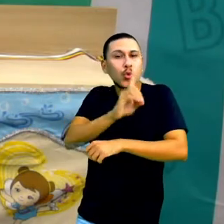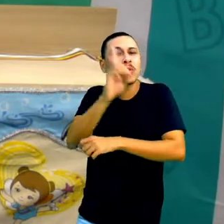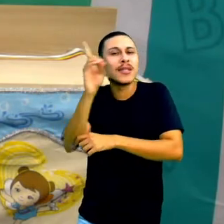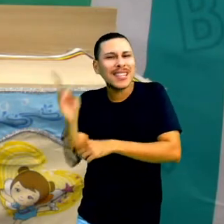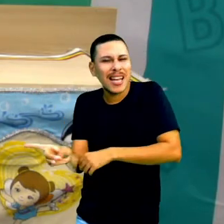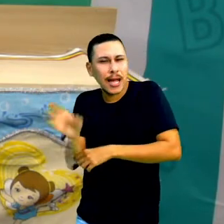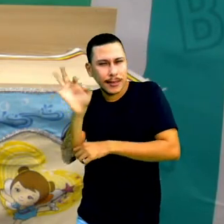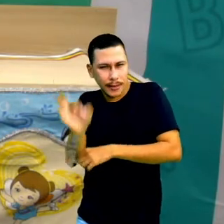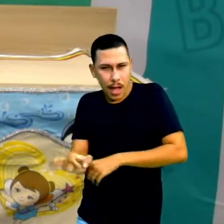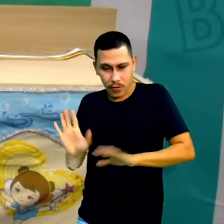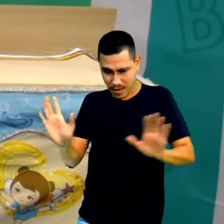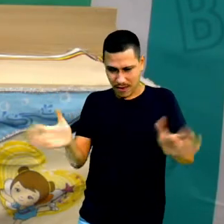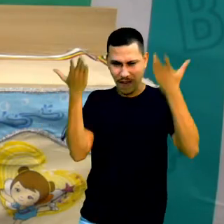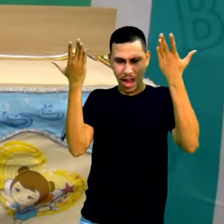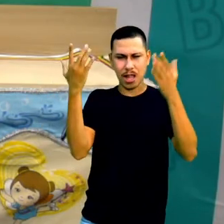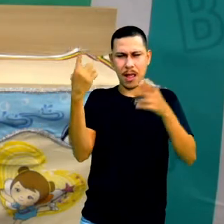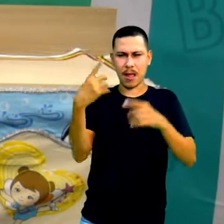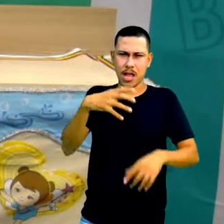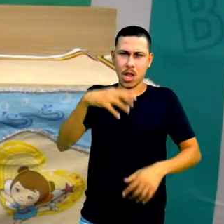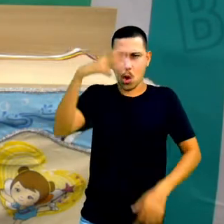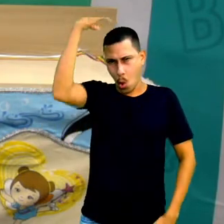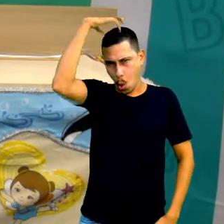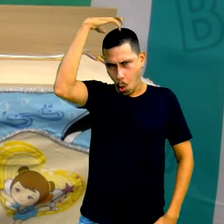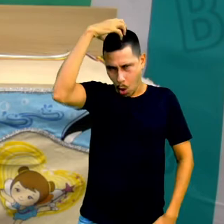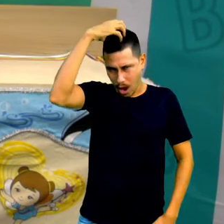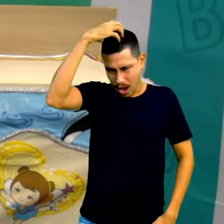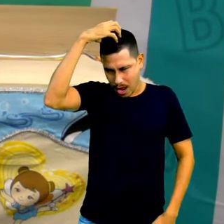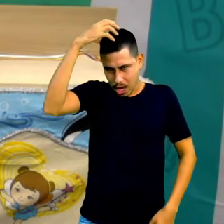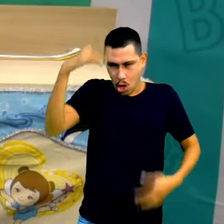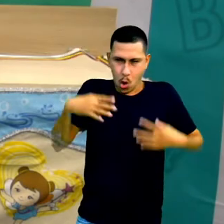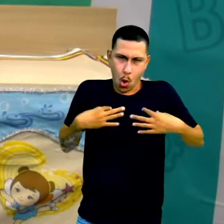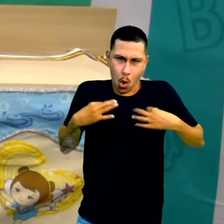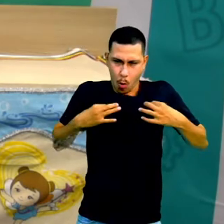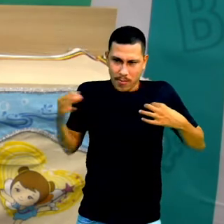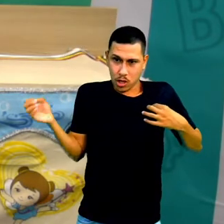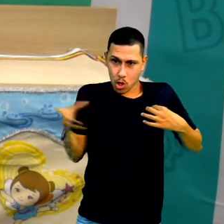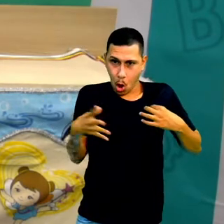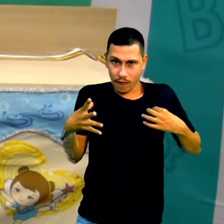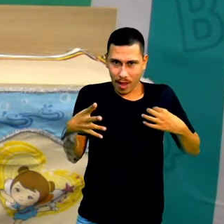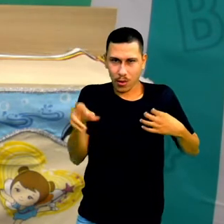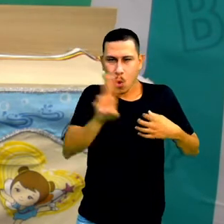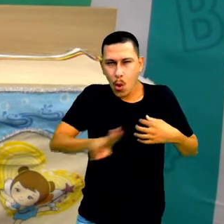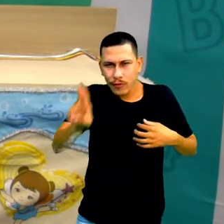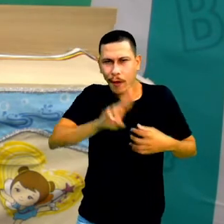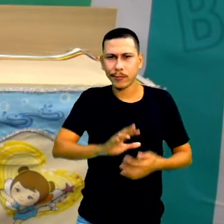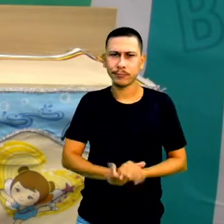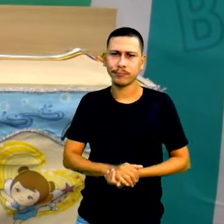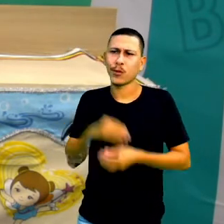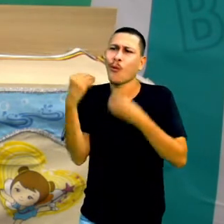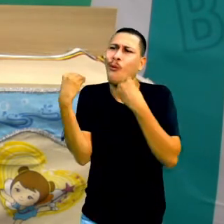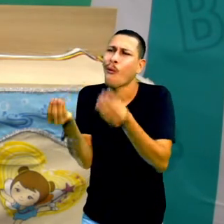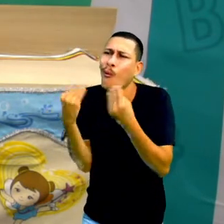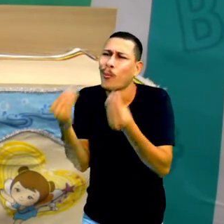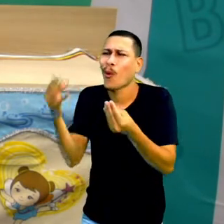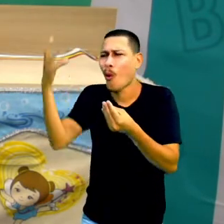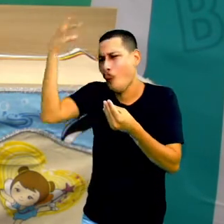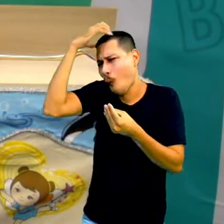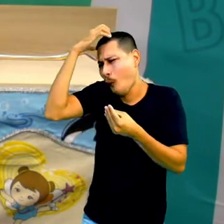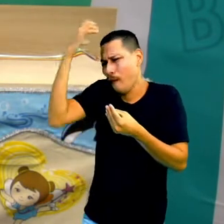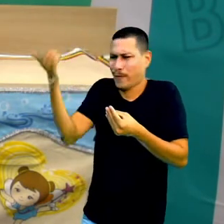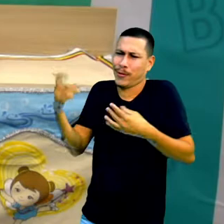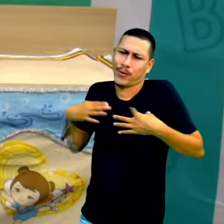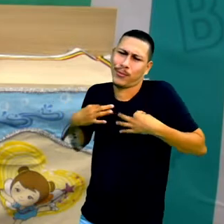festa, que o rei teria que vestir a roupa nova. O que tu acha que ele vestiu, se não tinha nada?